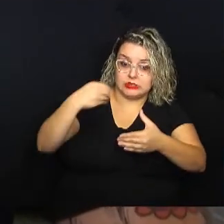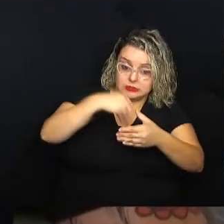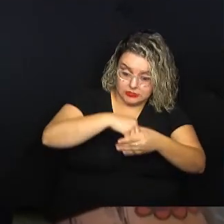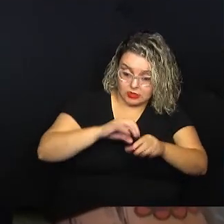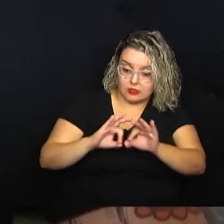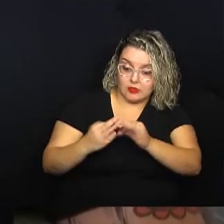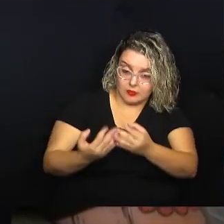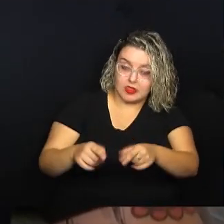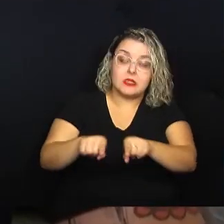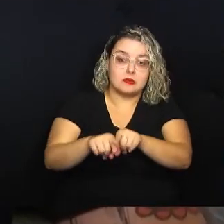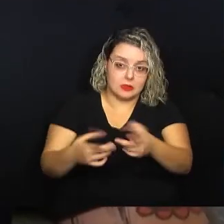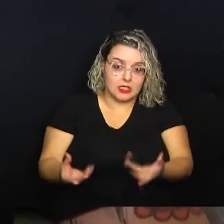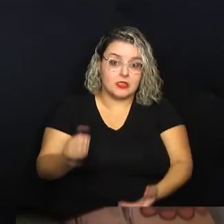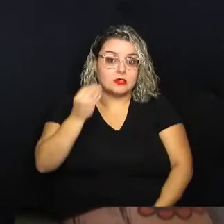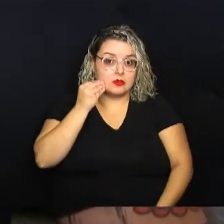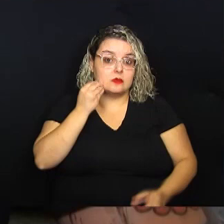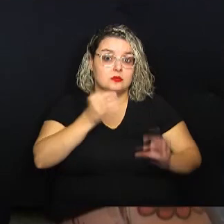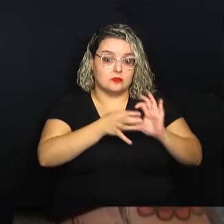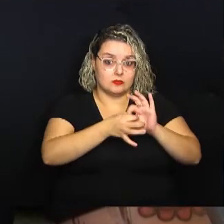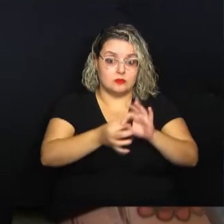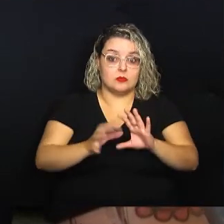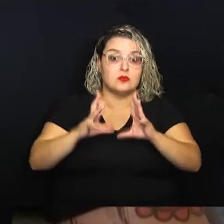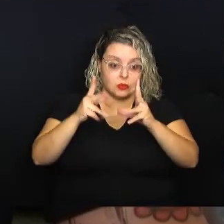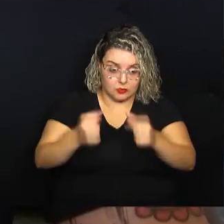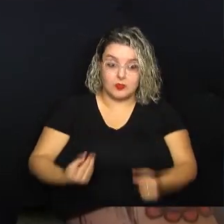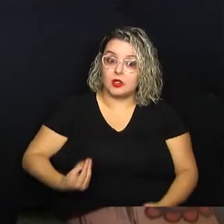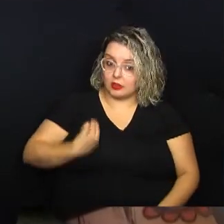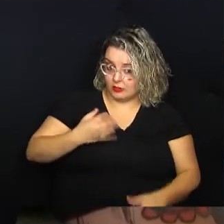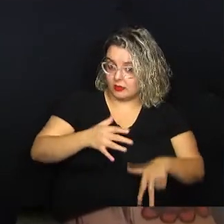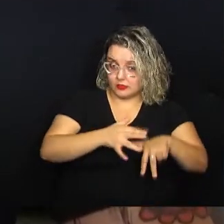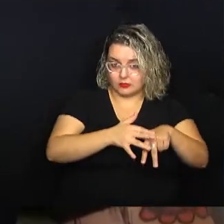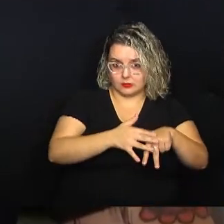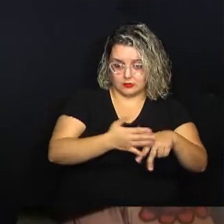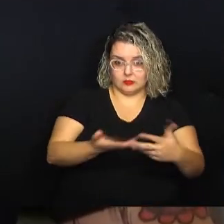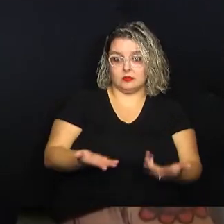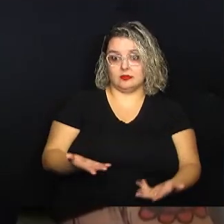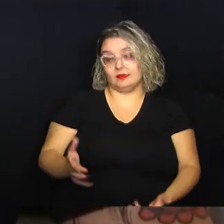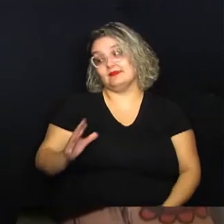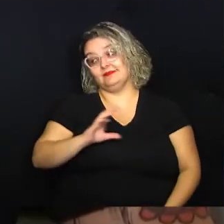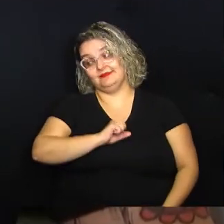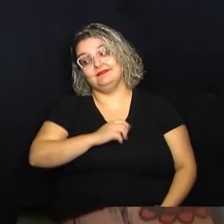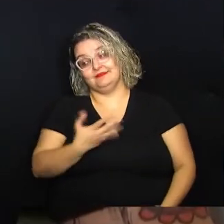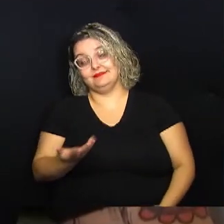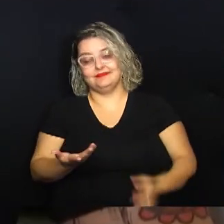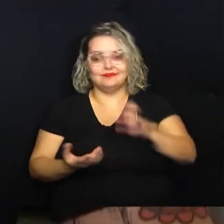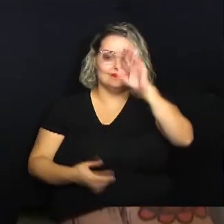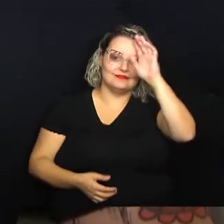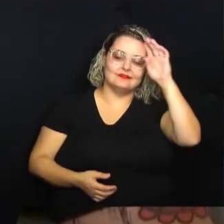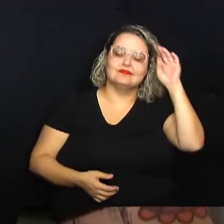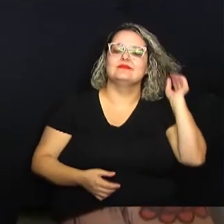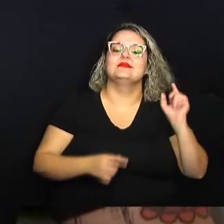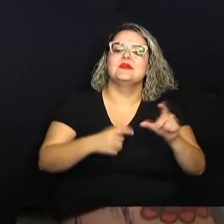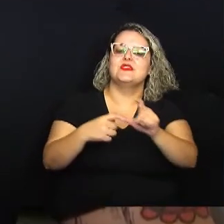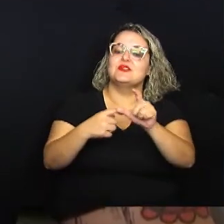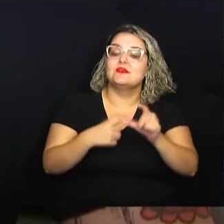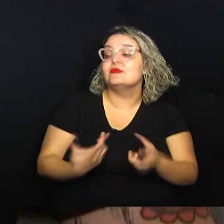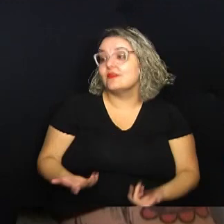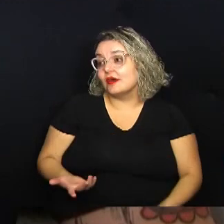Então a gente tentou trazer esse contexto bem geral sobre a vida desse paciente. Bom, eu gosto bastante de história em quadrinhos, eu acho que era uma